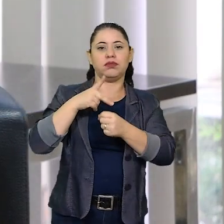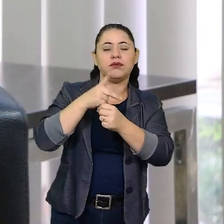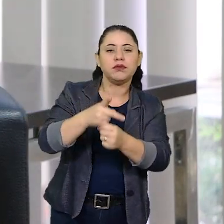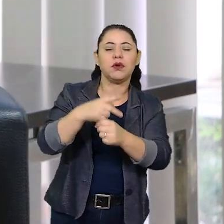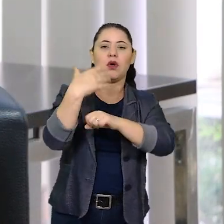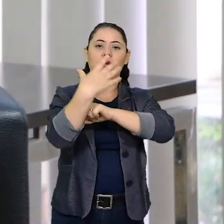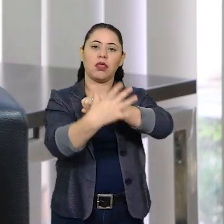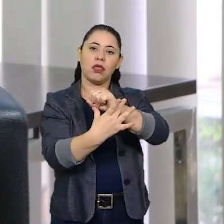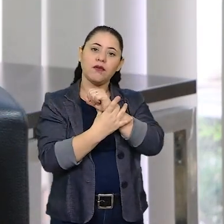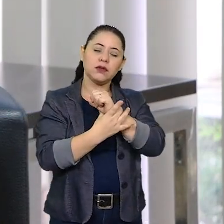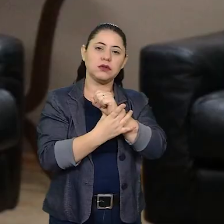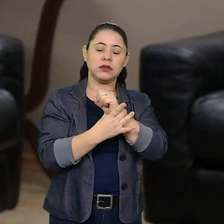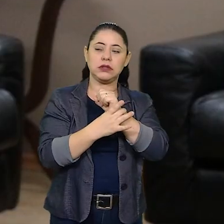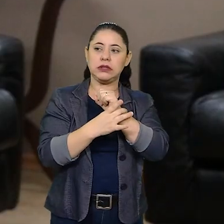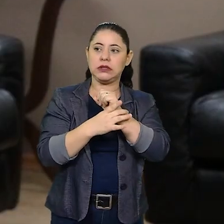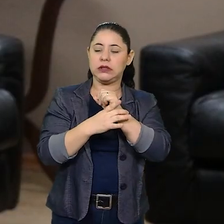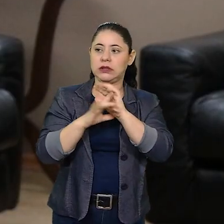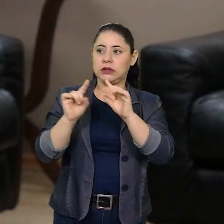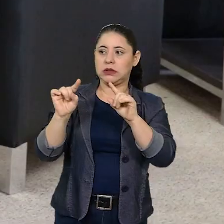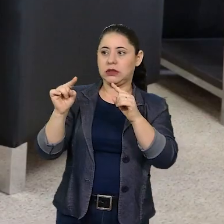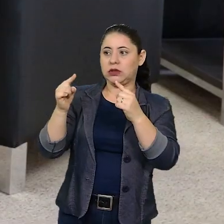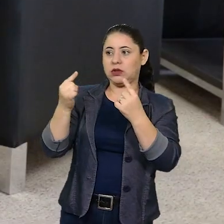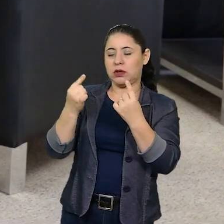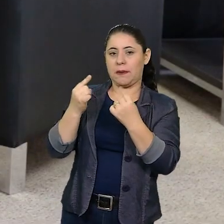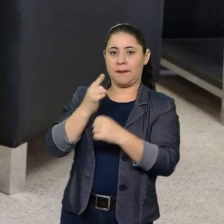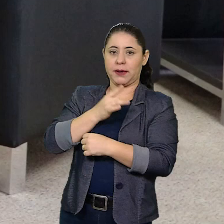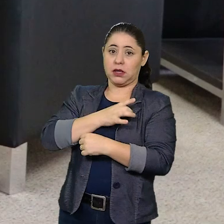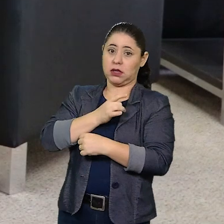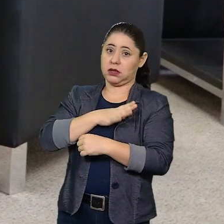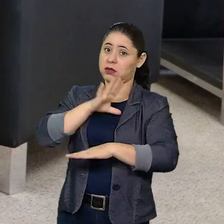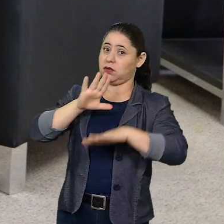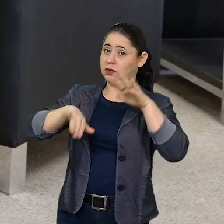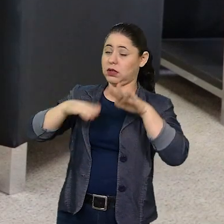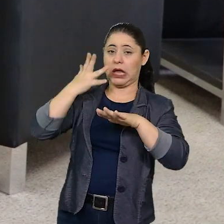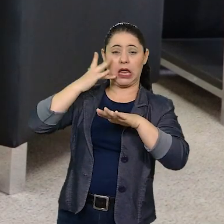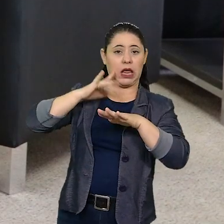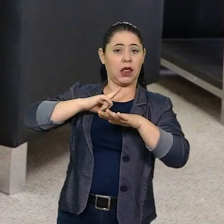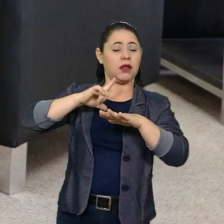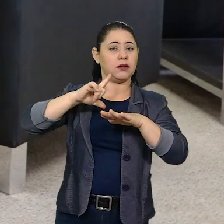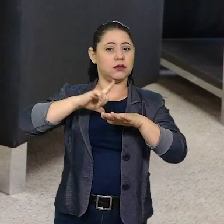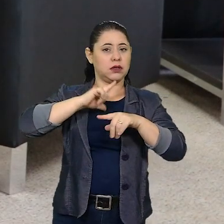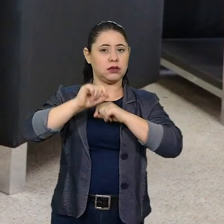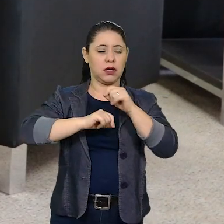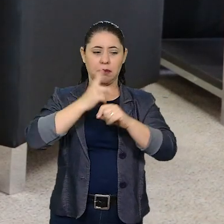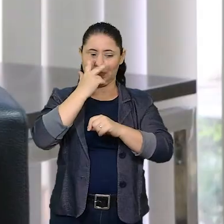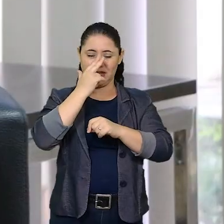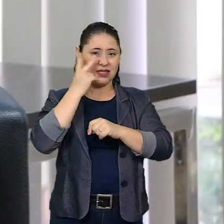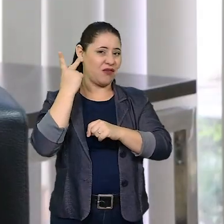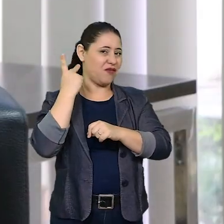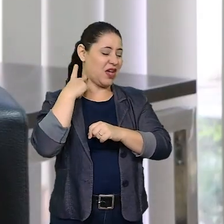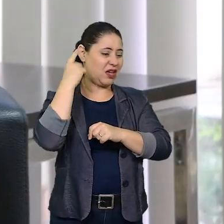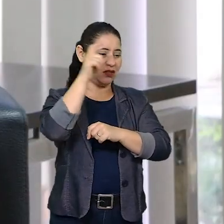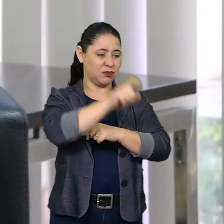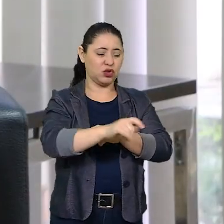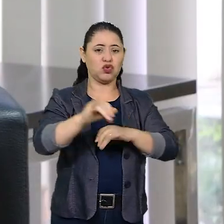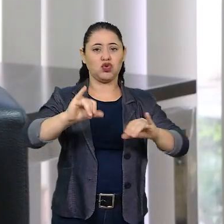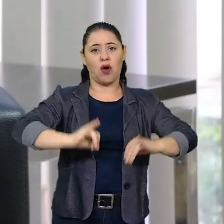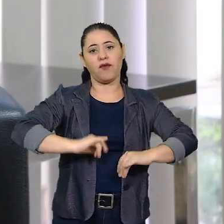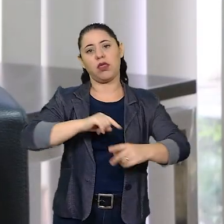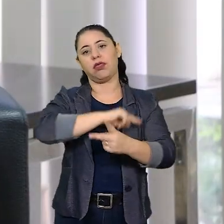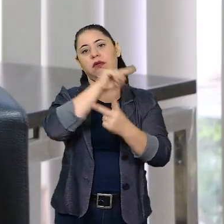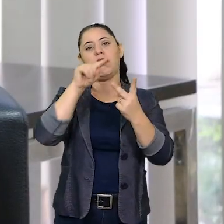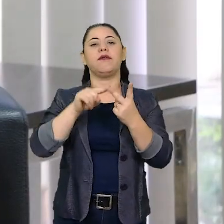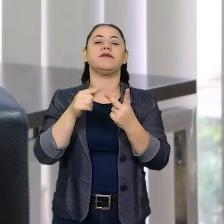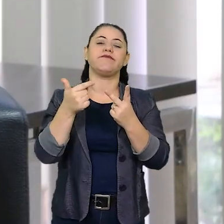dos promotores, dos defensores. Era intimidador. É uma situação em que havia uma revitimização.